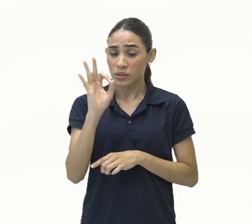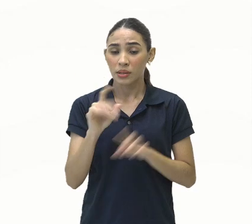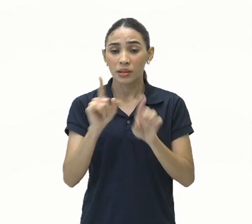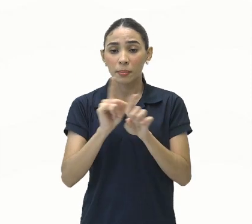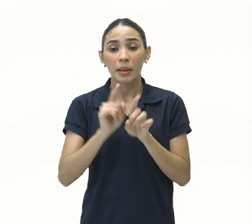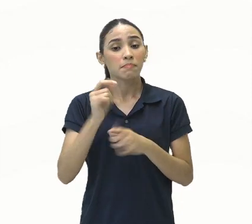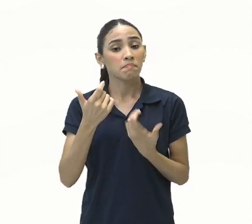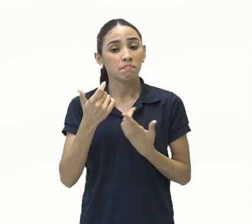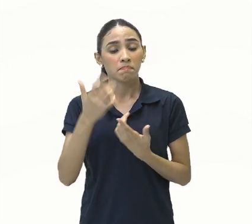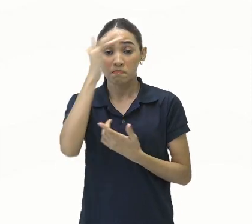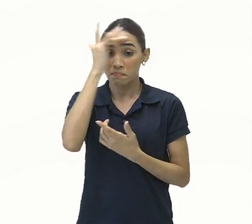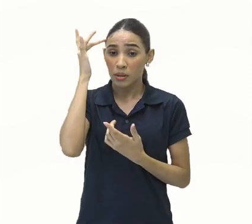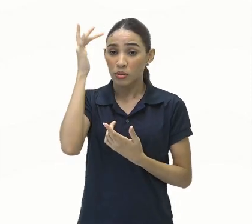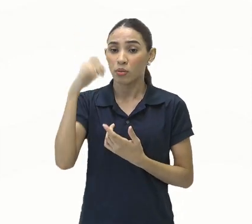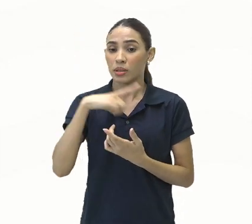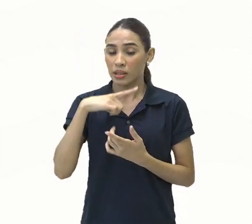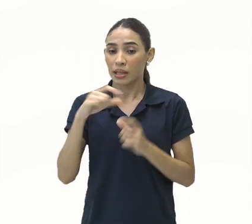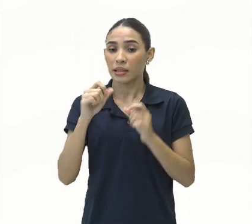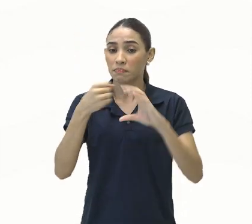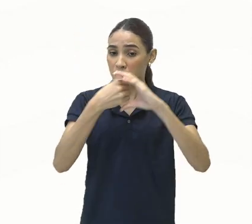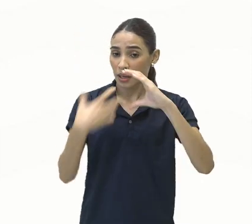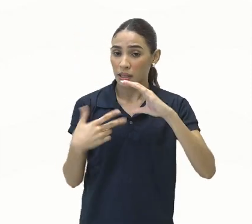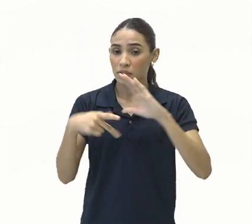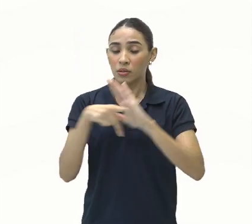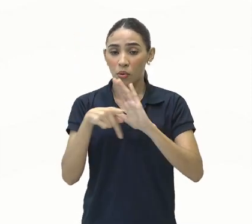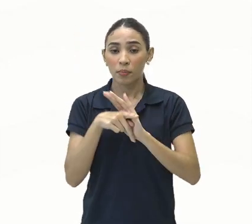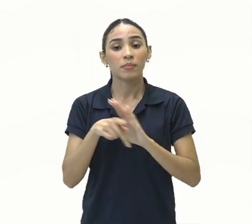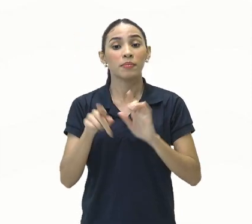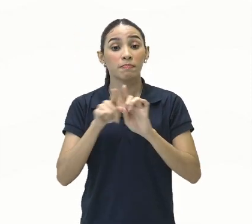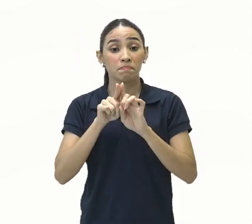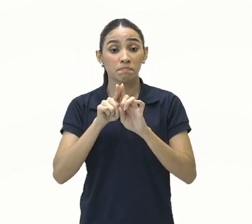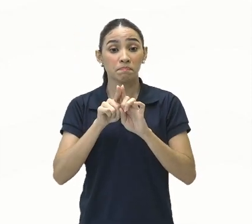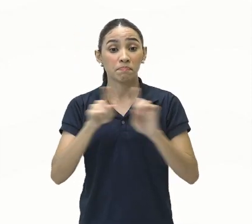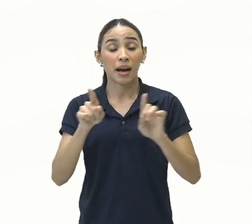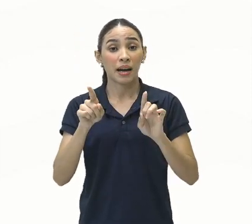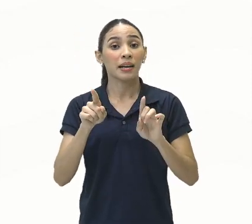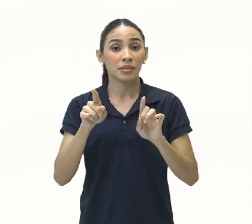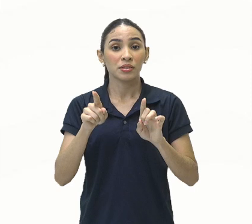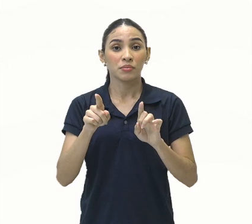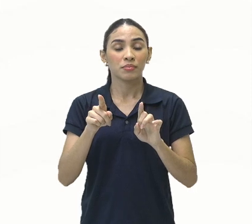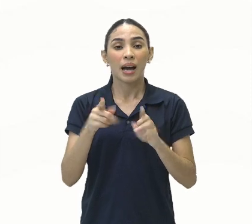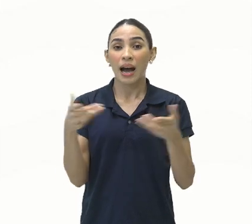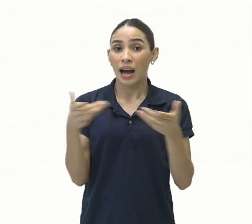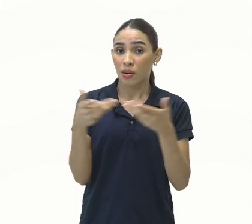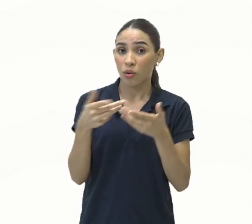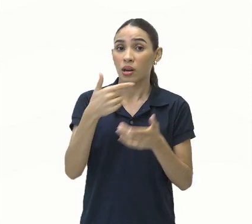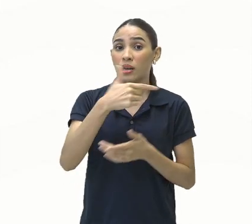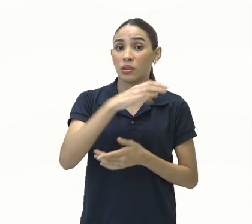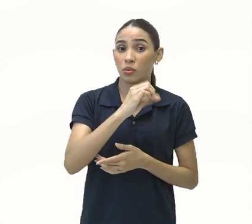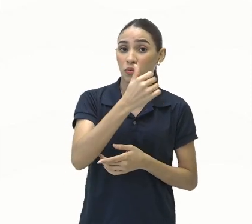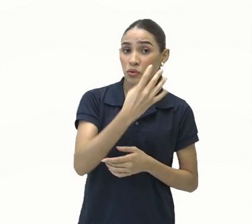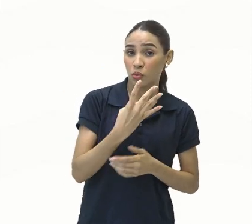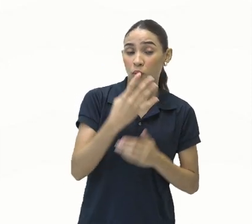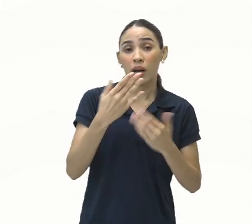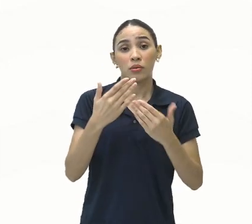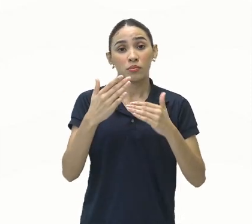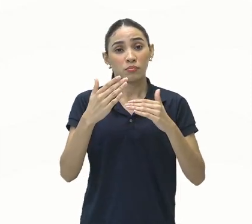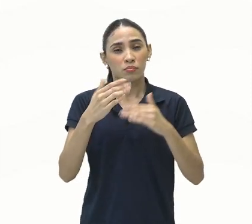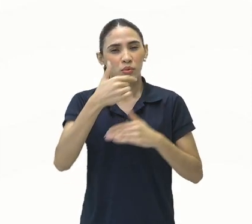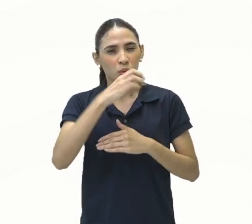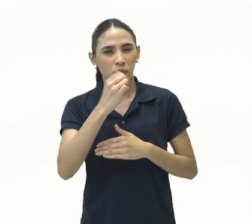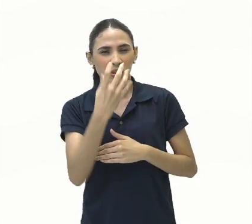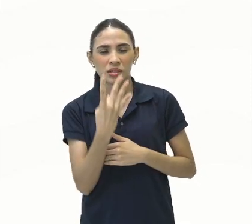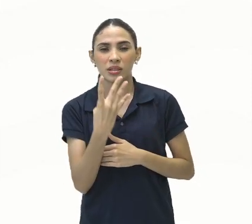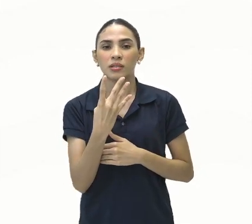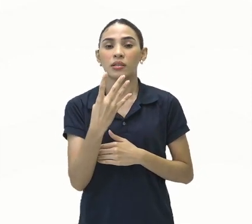pessoas que têm essa característica, inclusive recentemente, pessoal, né? 2024, 2023, a gente